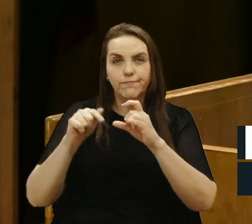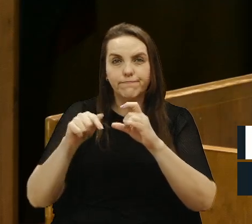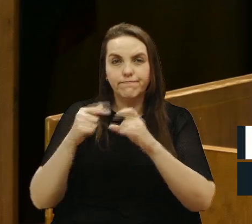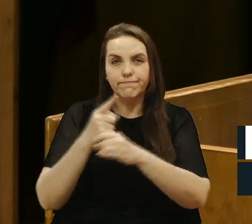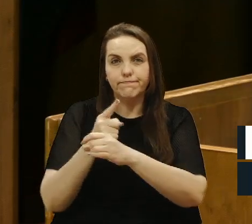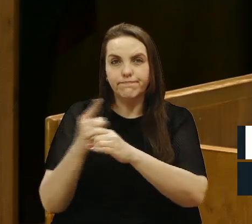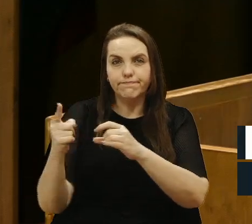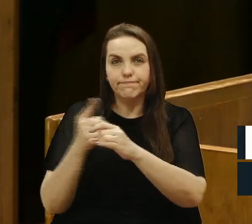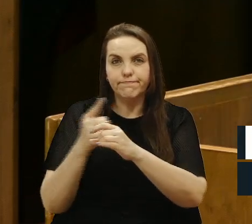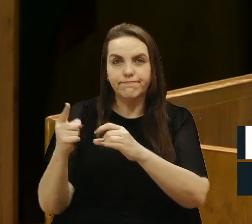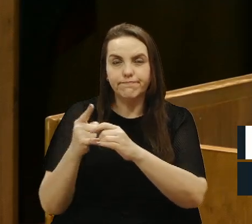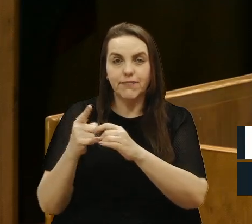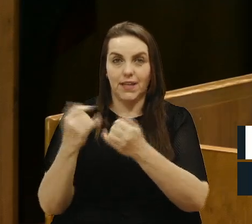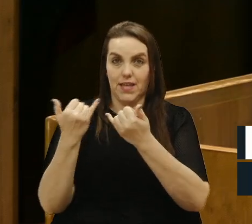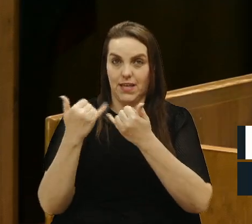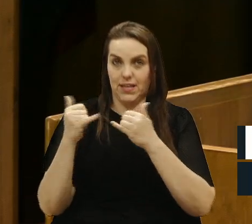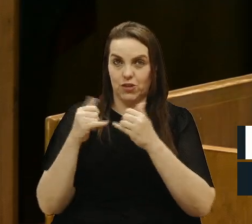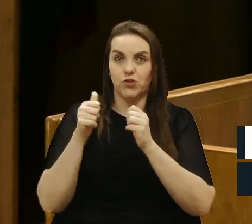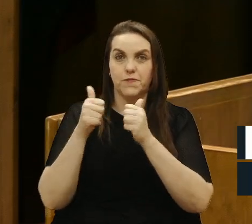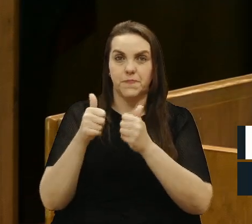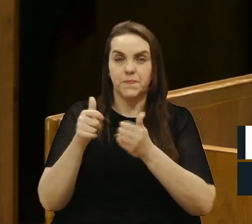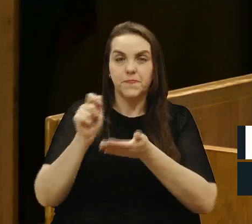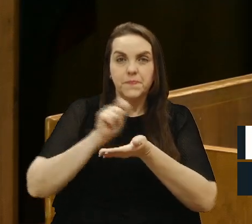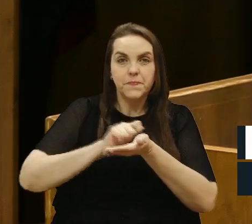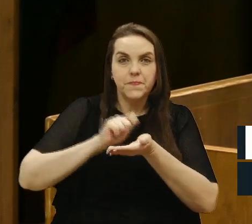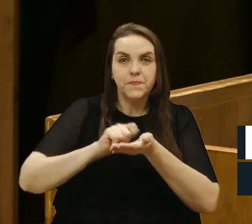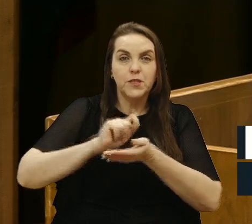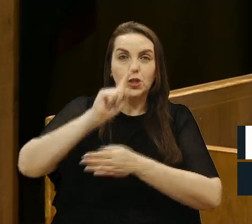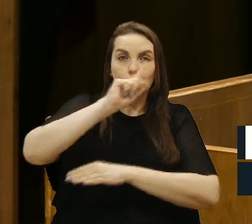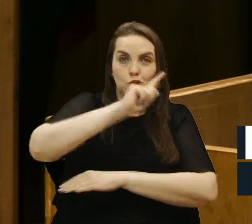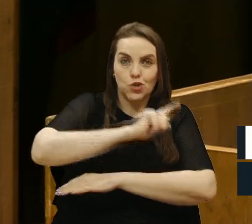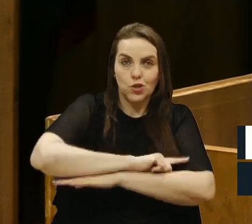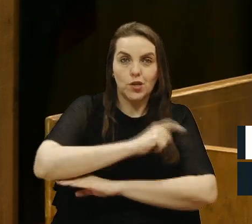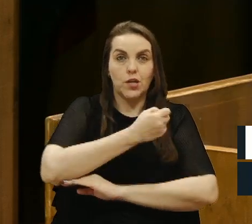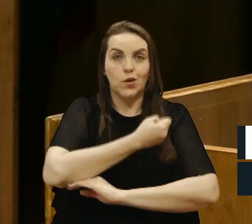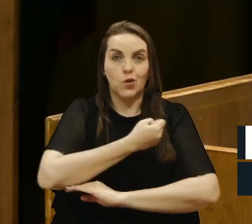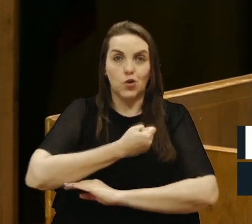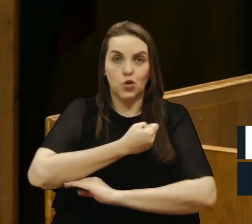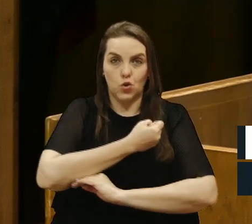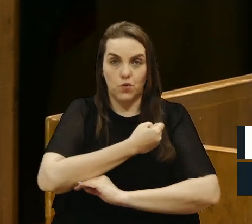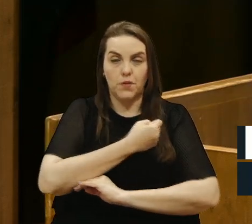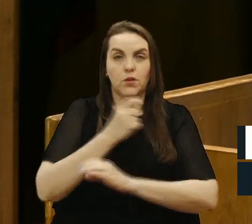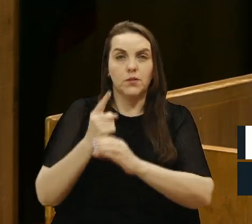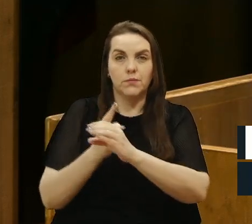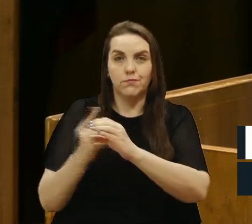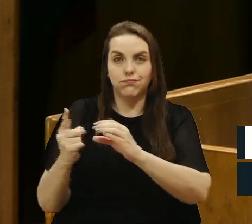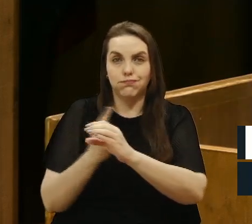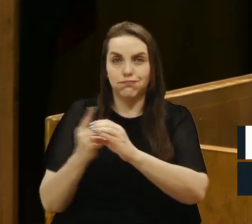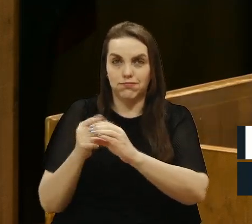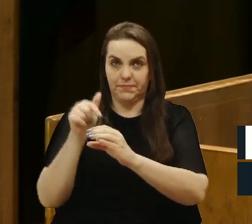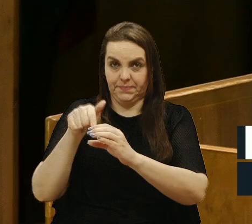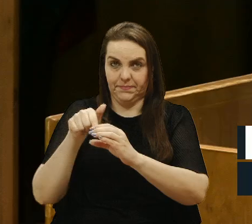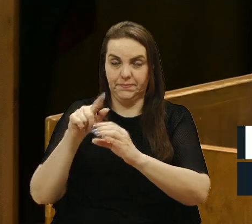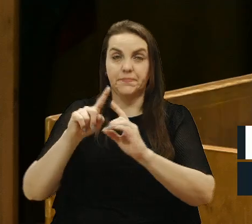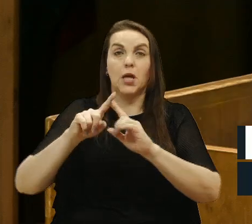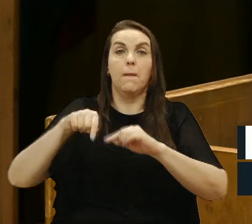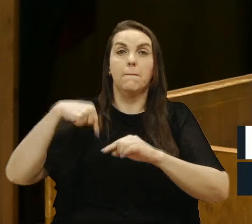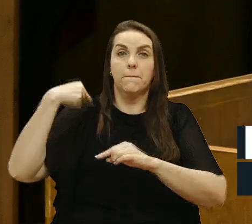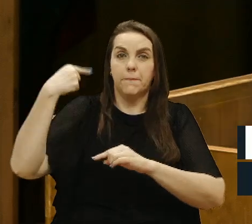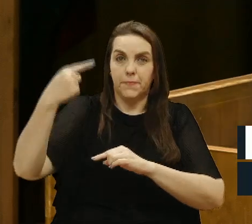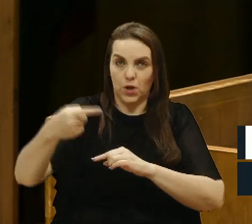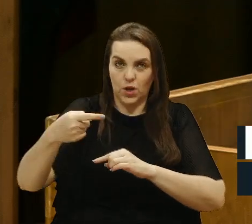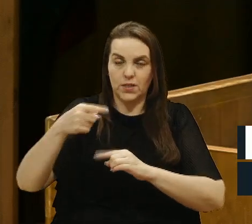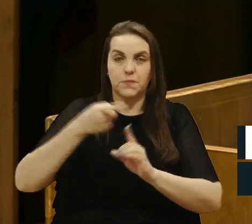medidor de energia, anotar o dia e o número que está no medidor. Na próxima conta do